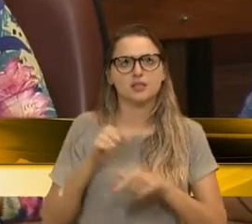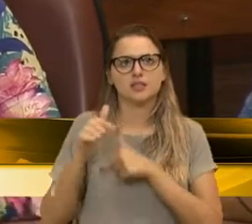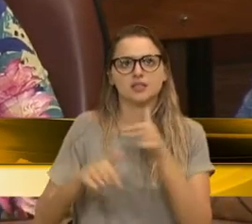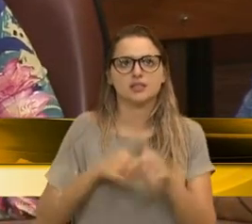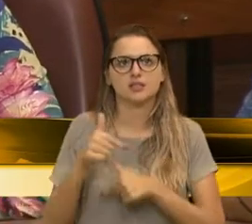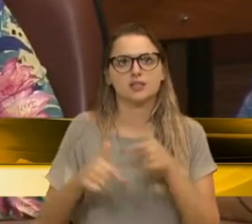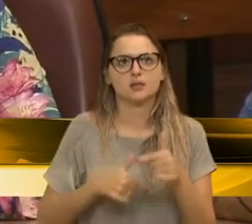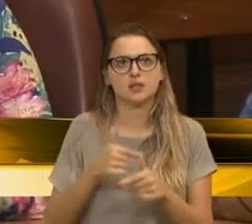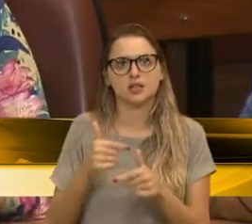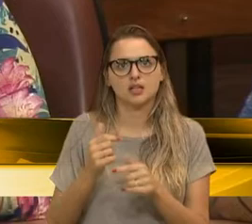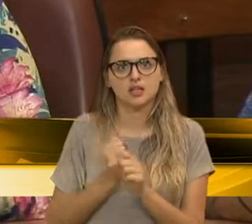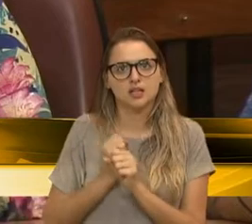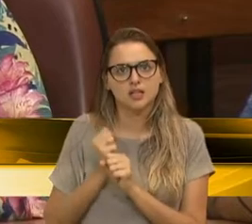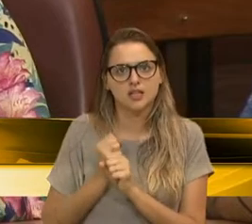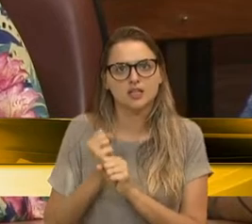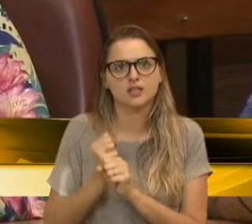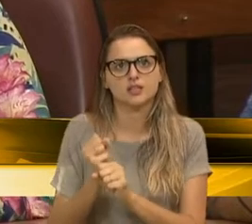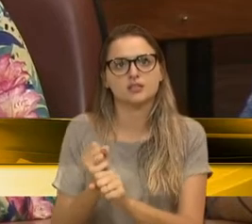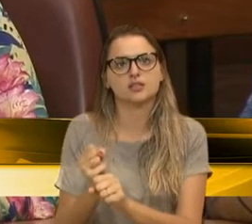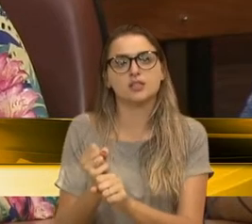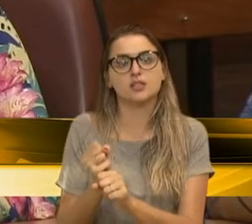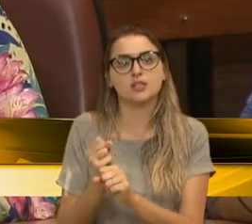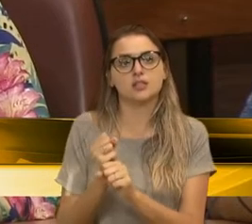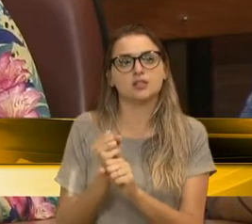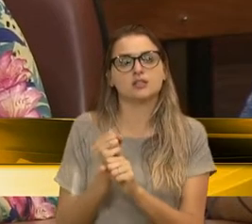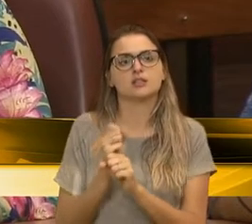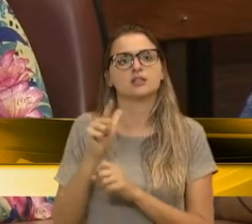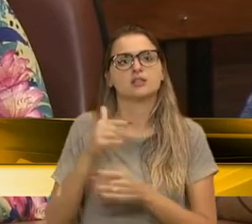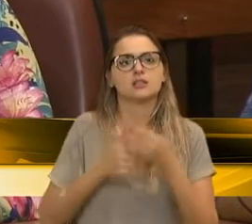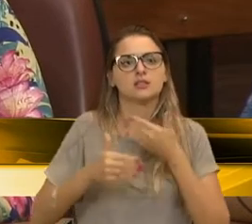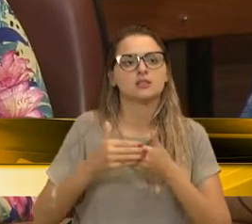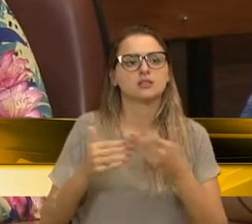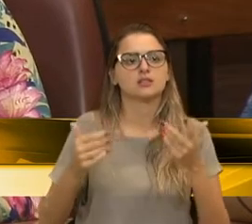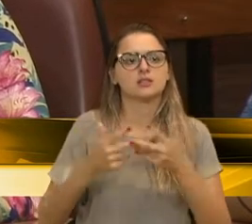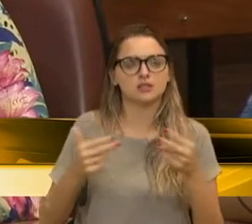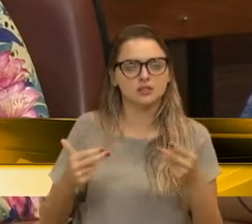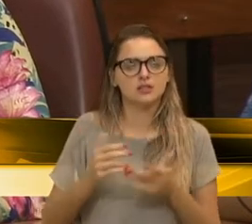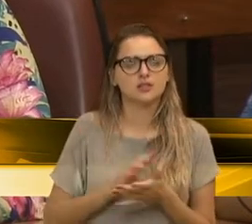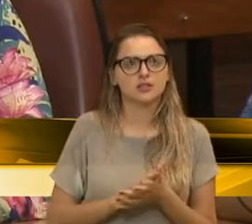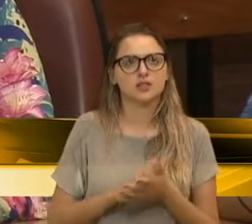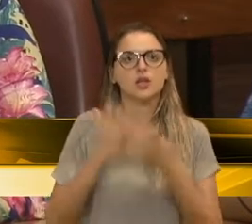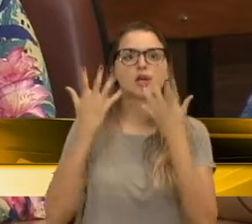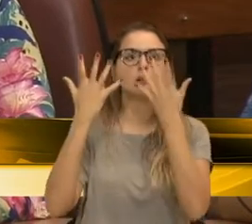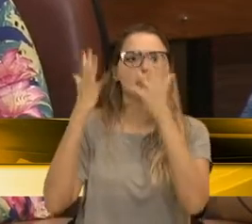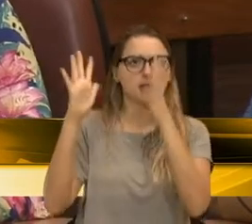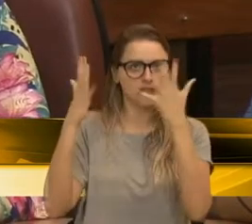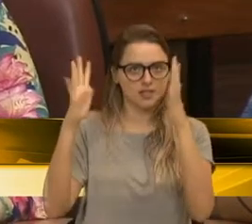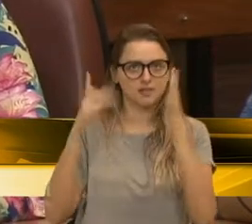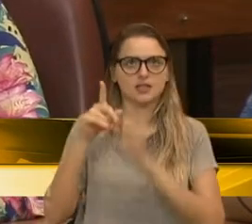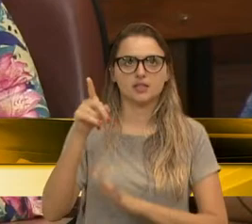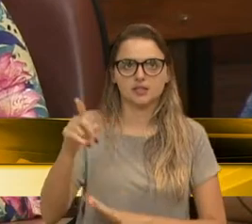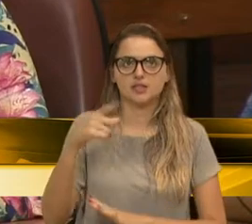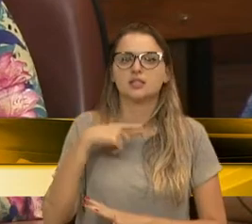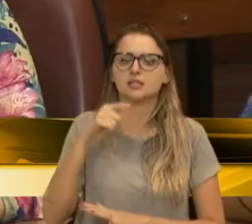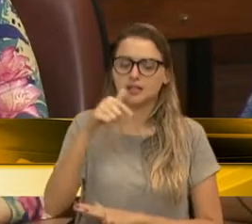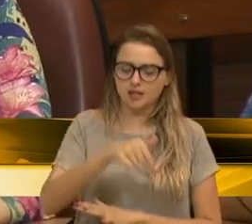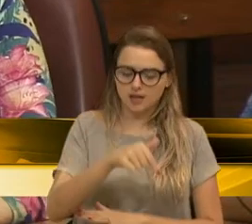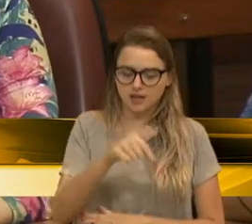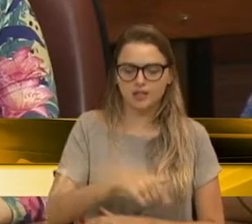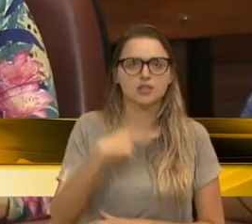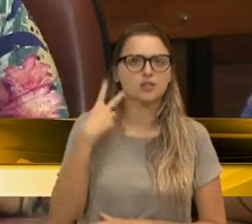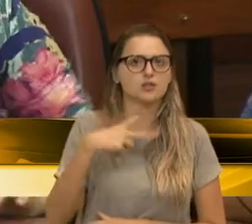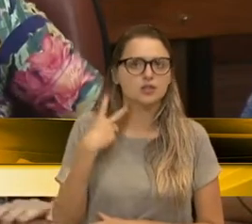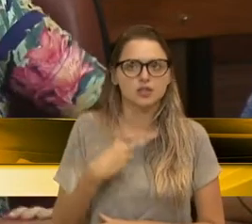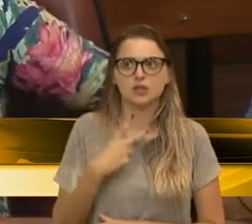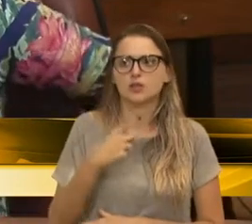e, de repente, num temporal, tudo se vai. Então, parabéns, vereador. Você tem aqui nesta casa apoio dos